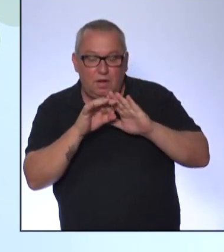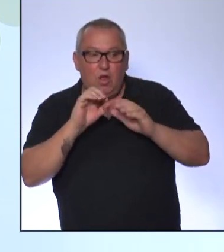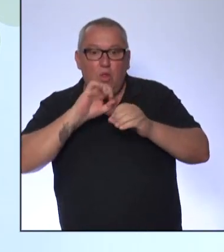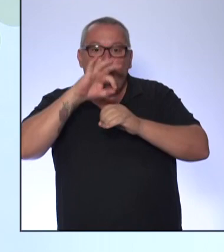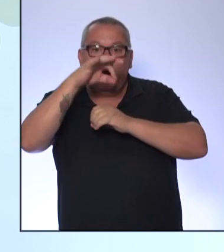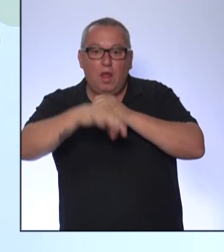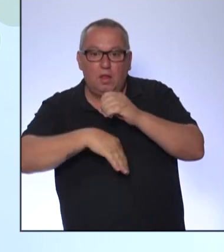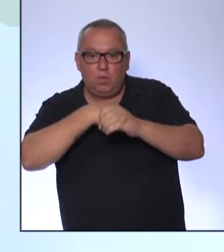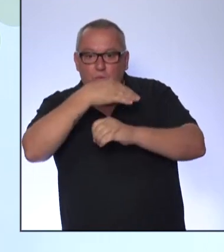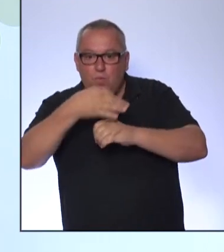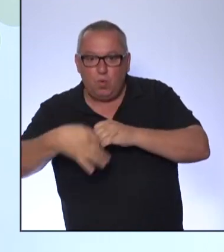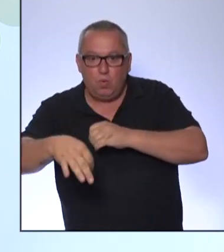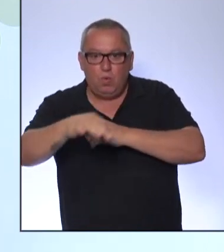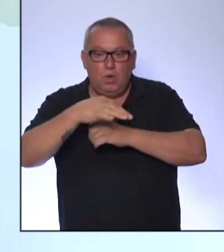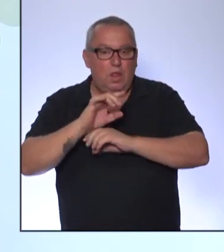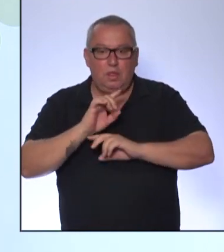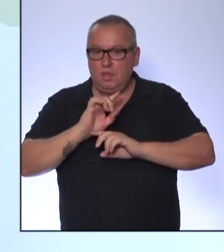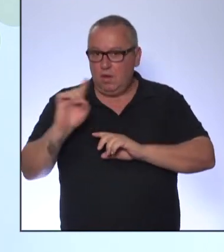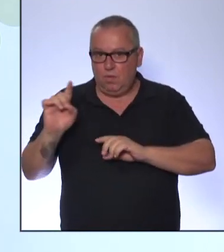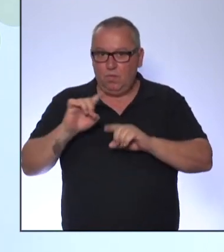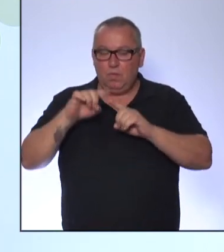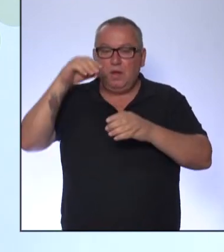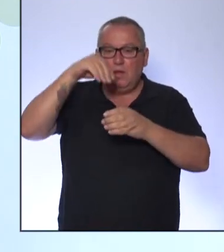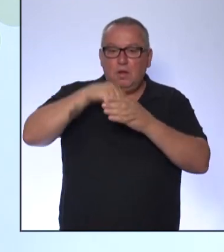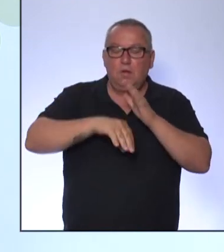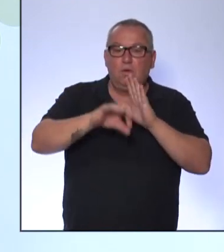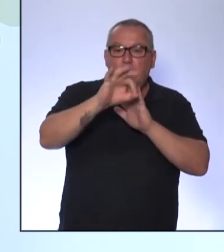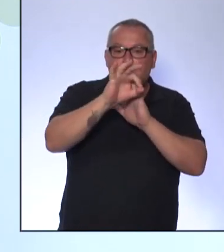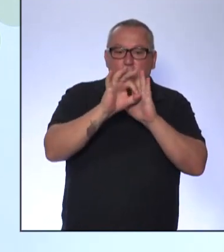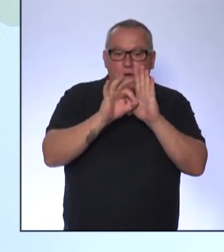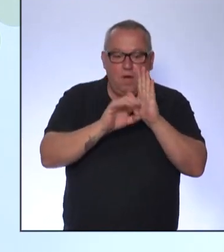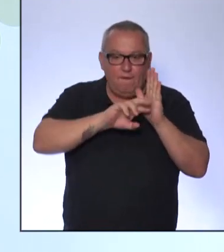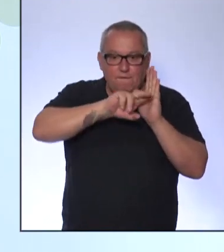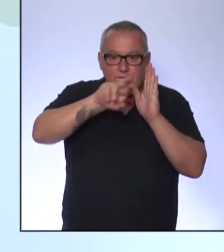e o átomo não. Mas, dentro da célula, nós temos vários